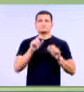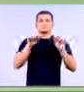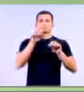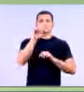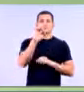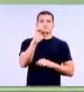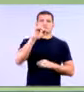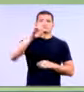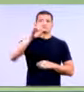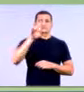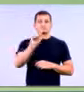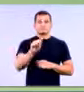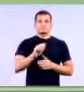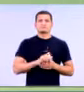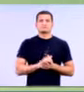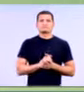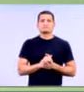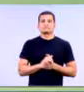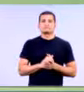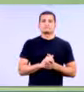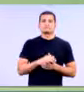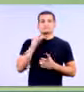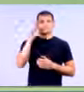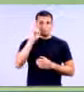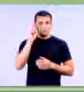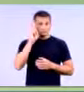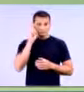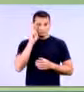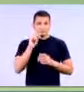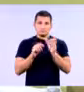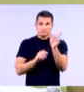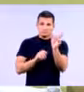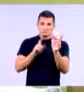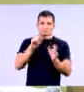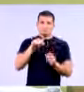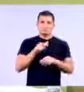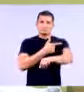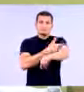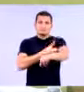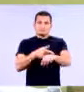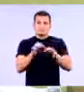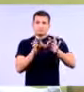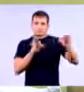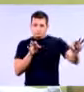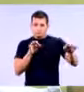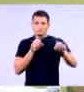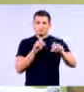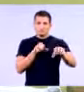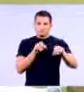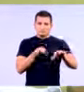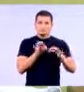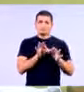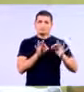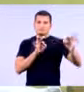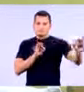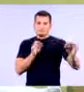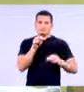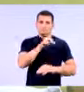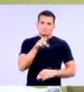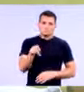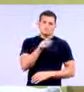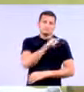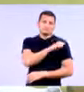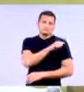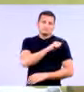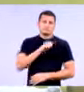EAD, professora Sara? Lembrando aí, professora, que é a sigla, né, de Educação à Distância ou Ensino à Distância, em que professores e alunos estão